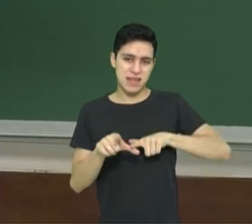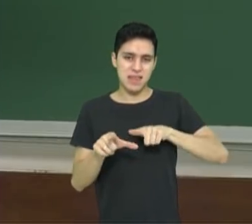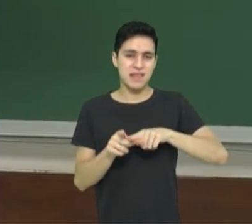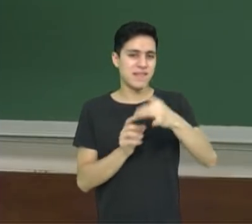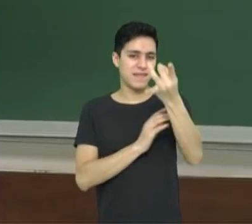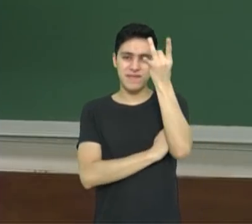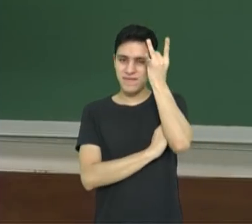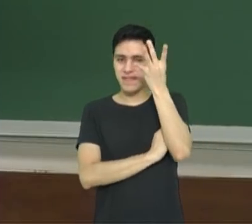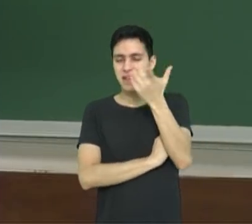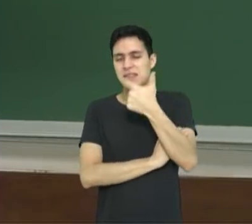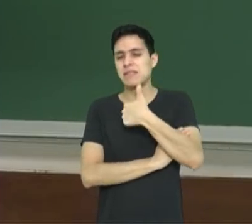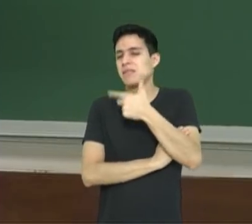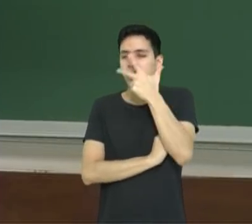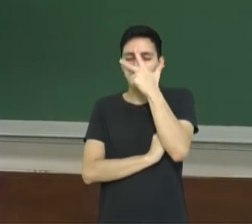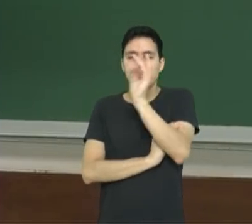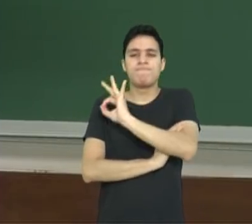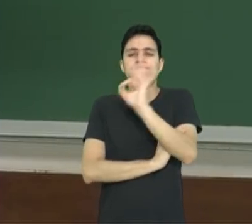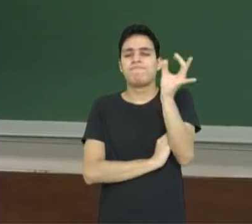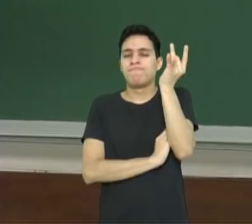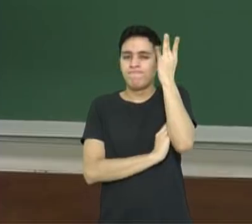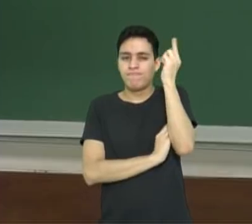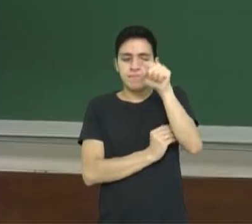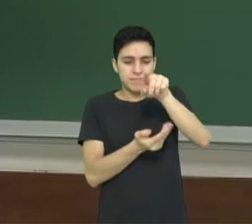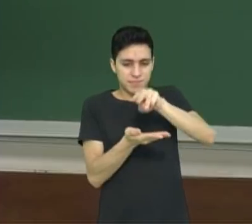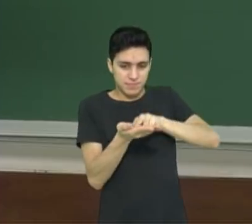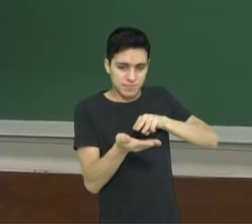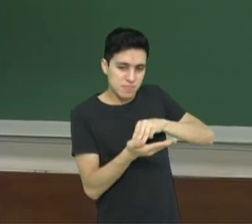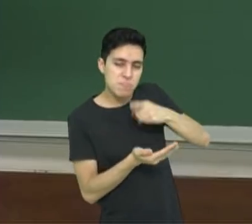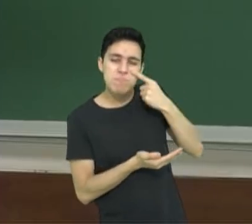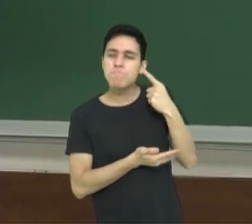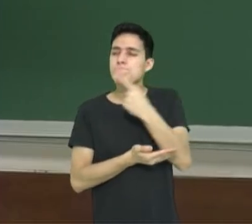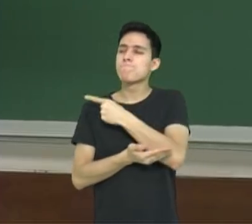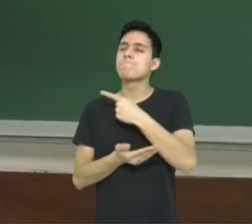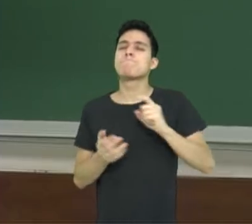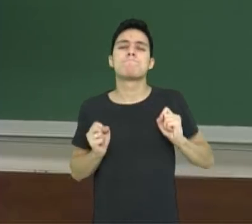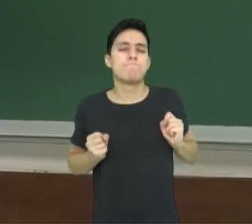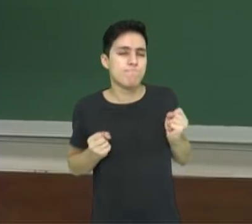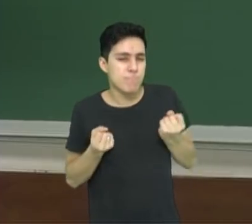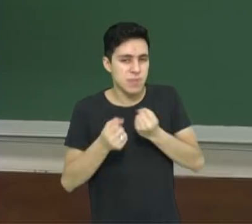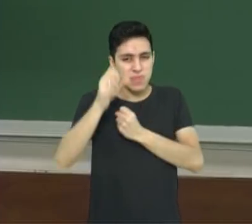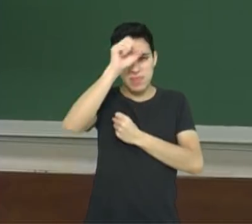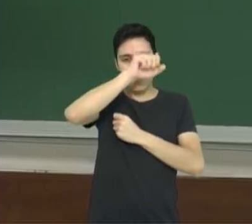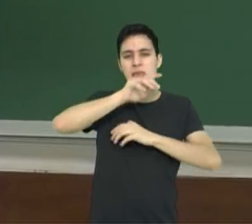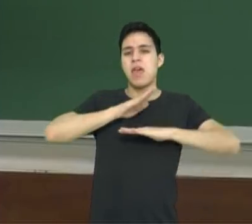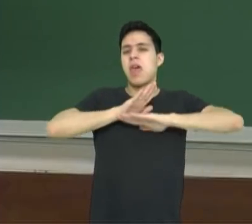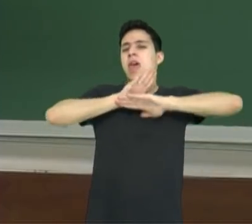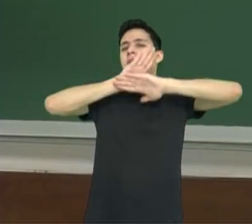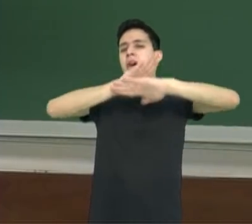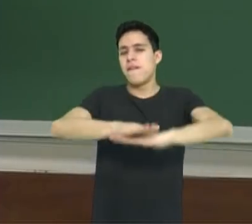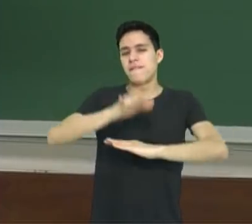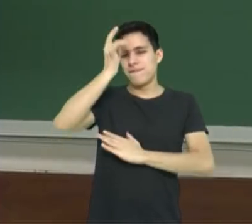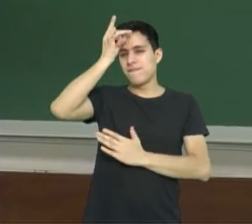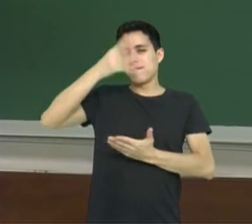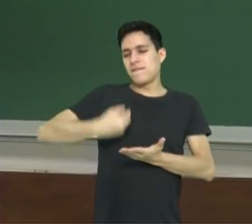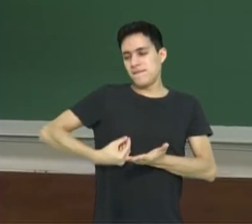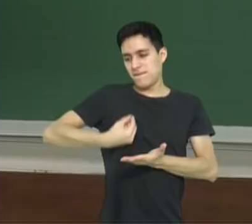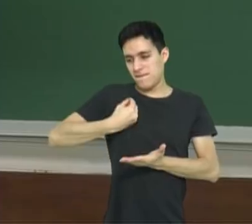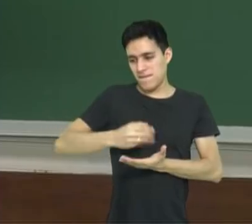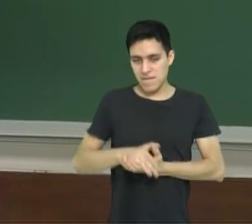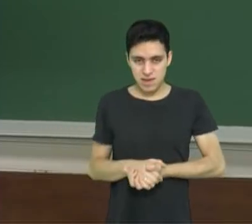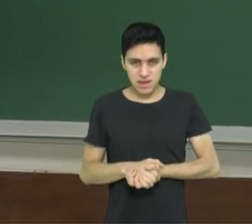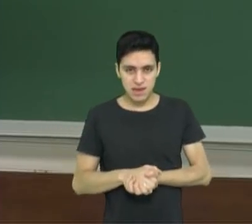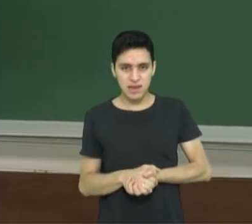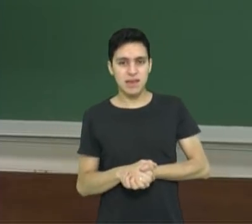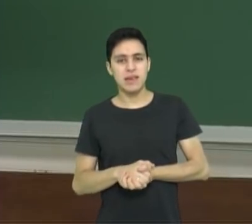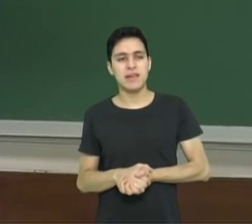né? Eu acho bem tranquilo esse método. Vamos lá nos esforçar para aprender, porque ele pode facilitar a nossa vida. Então, antes da